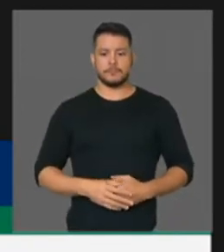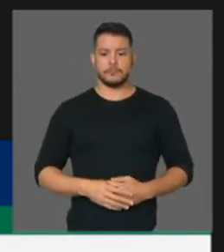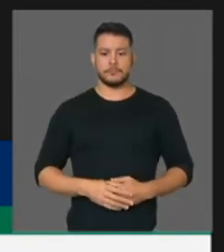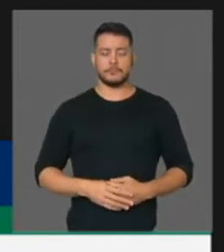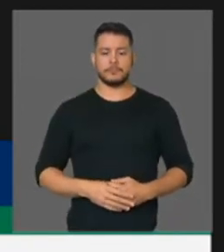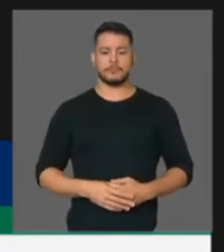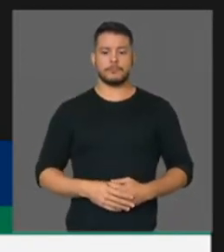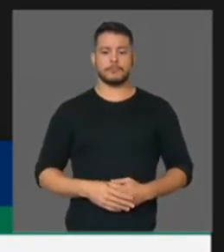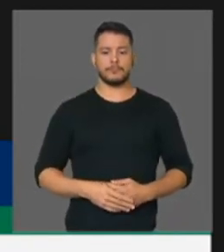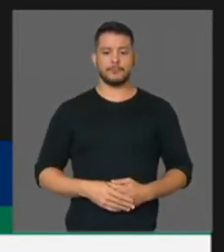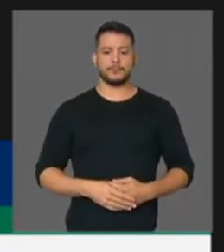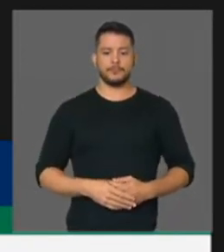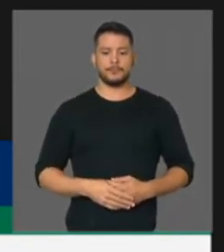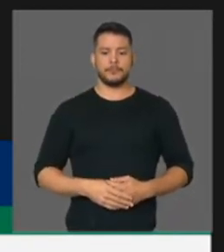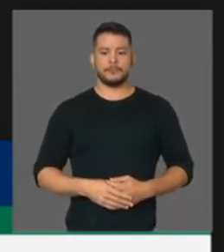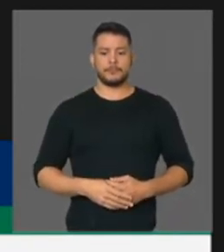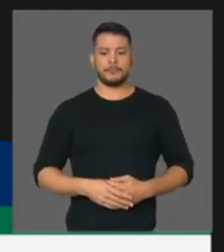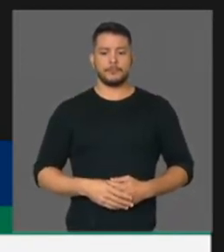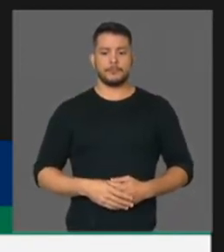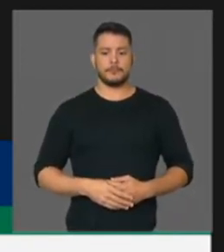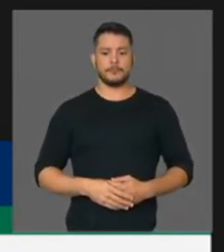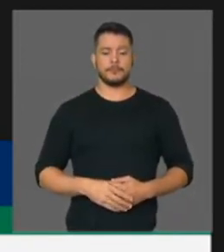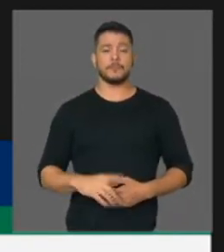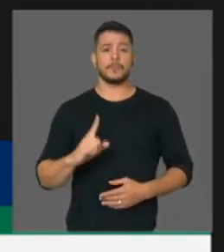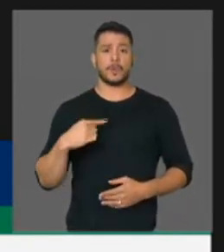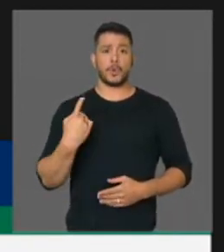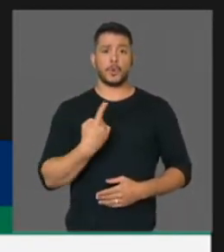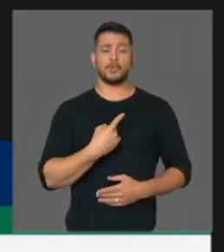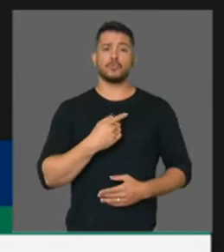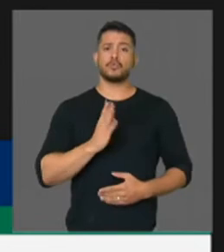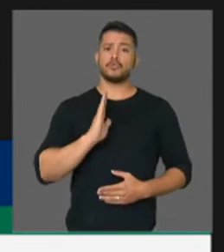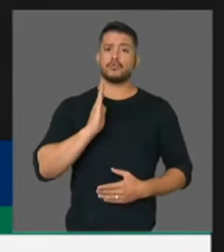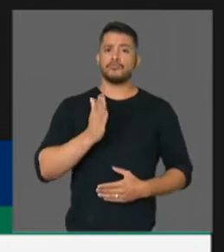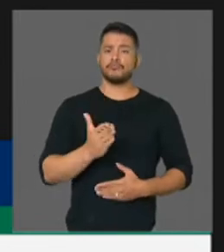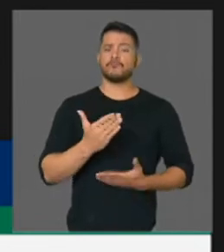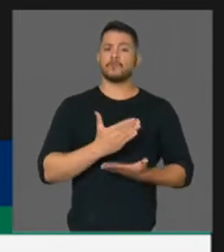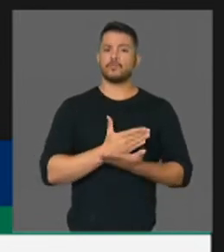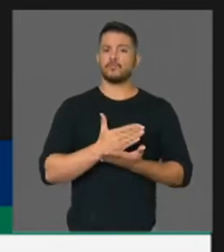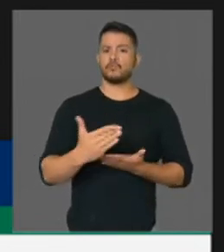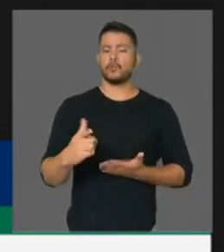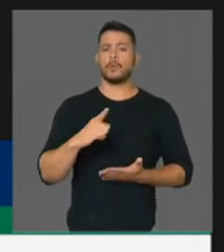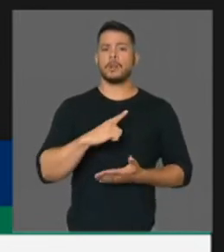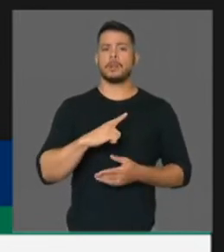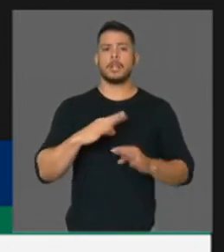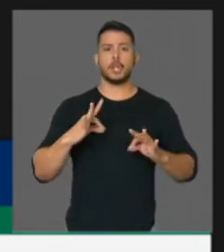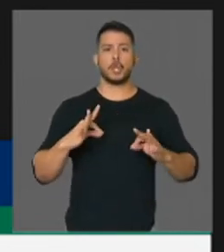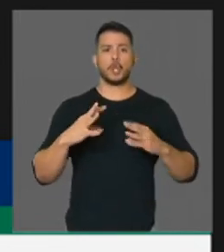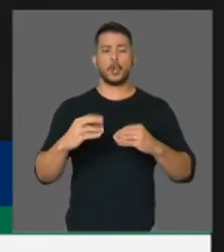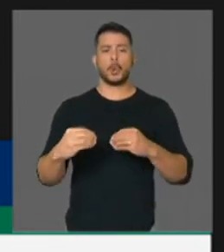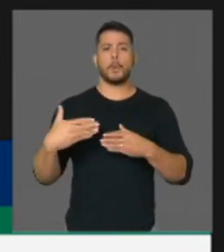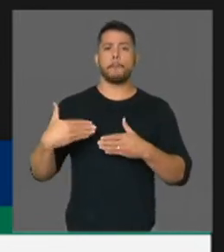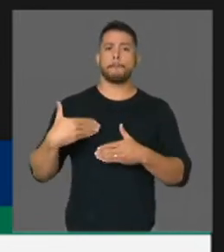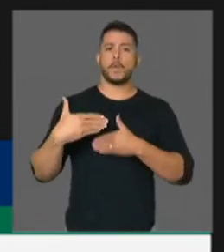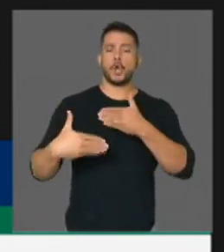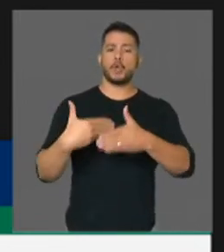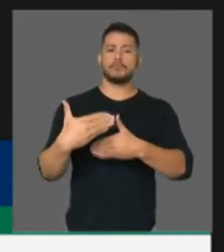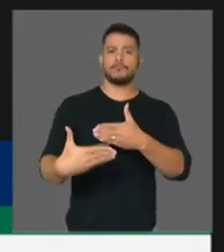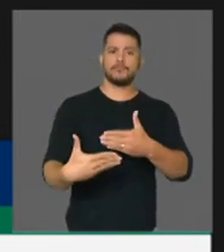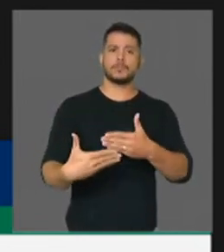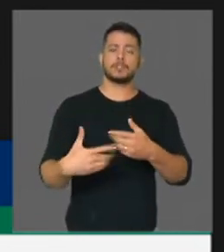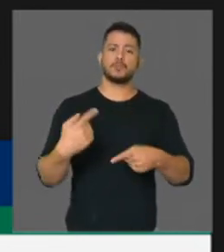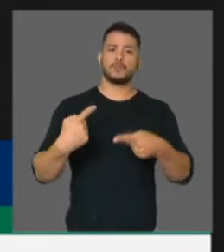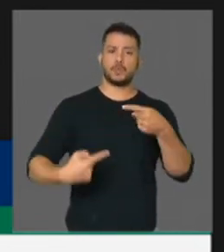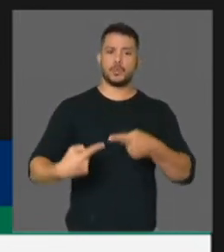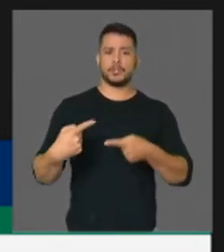já definindo todo o processo político-eleitoral no país para a eleição do